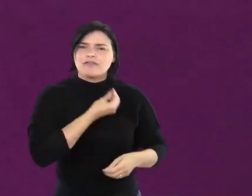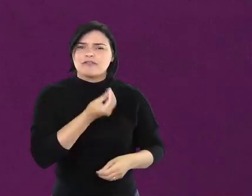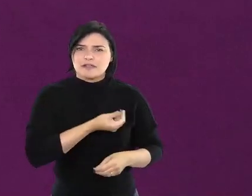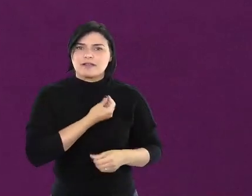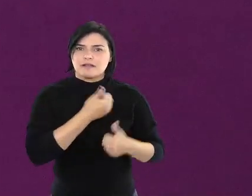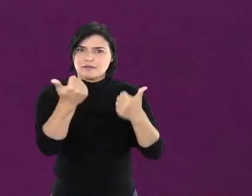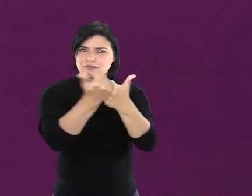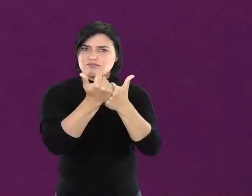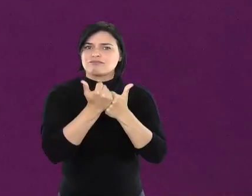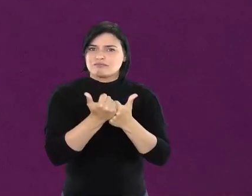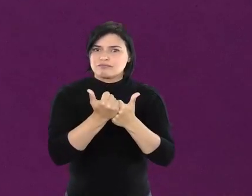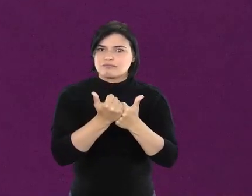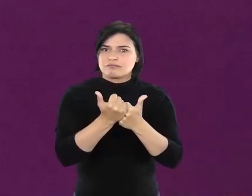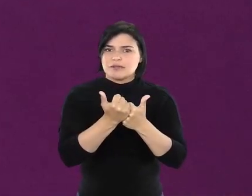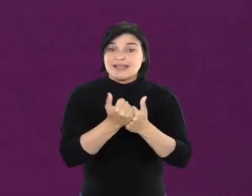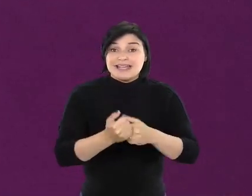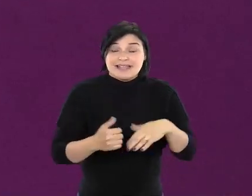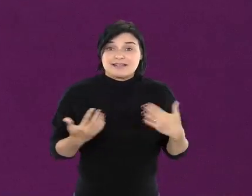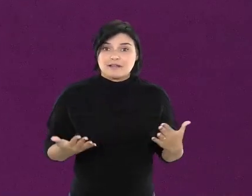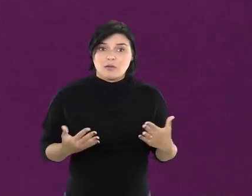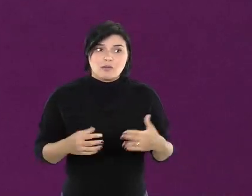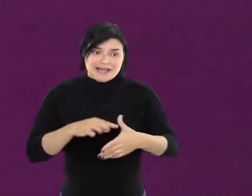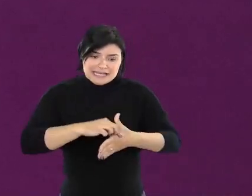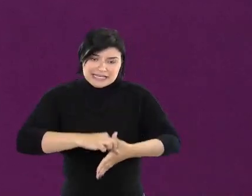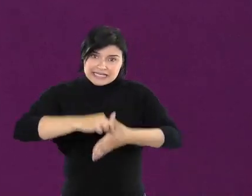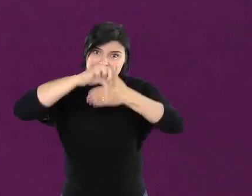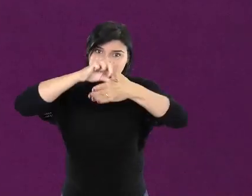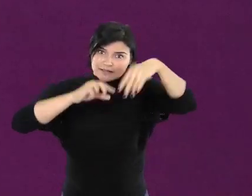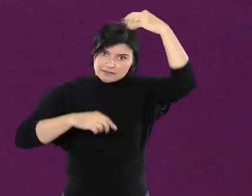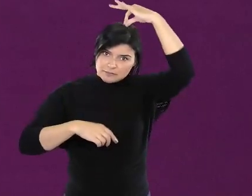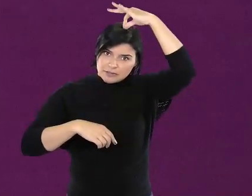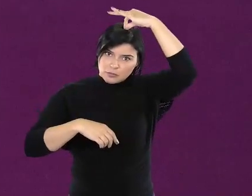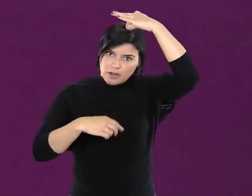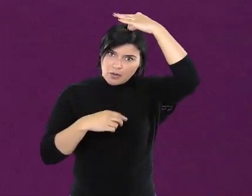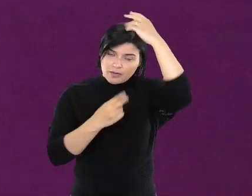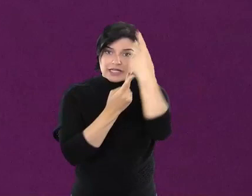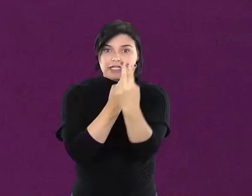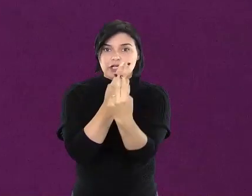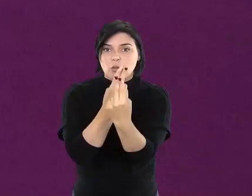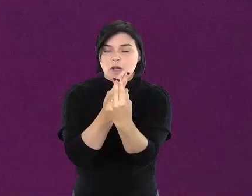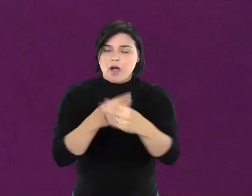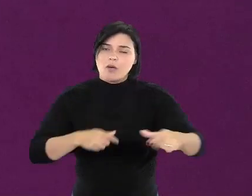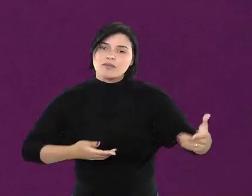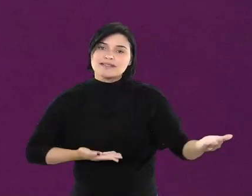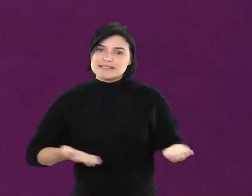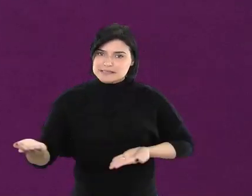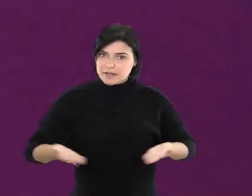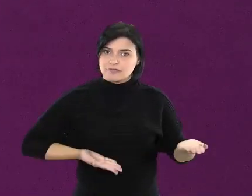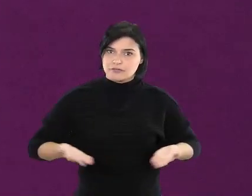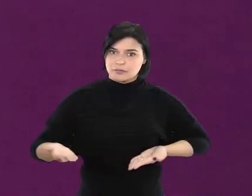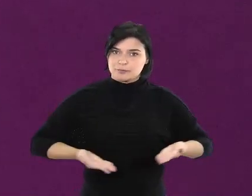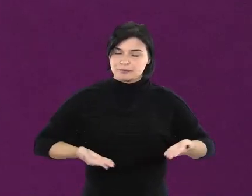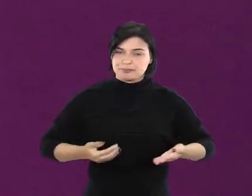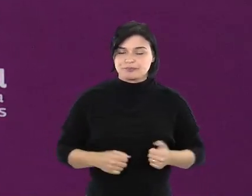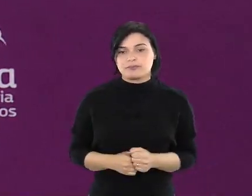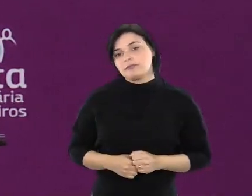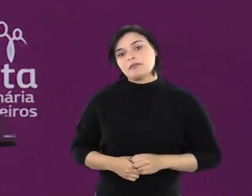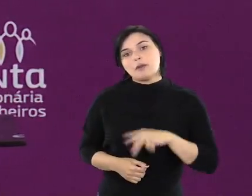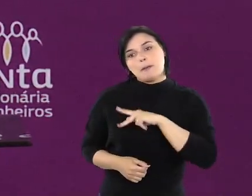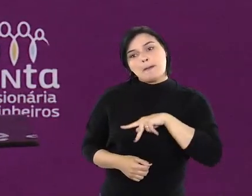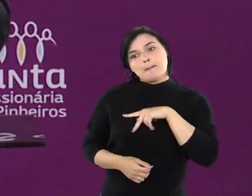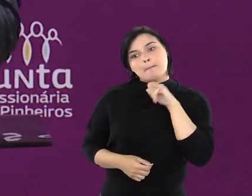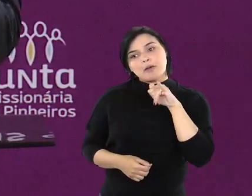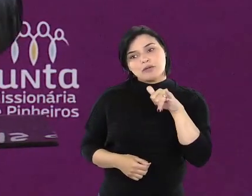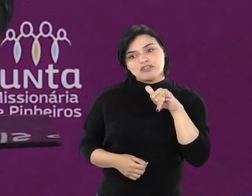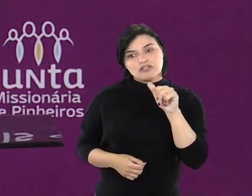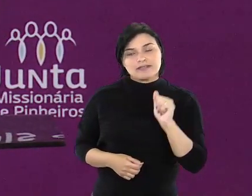é ser um servo é ser um servo segundo a figura que Paulo vai usar ele diz no